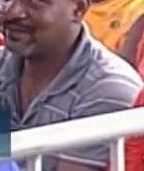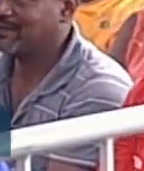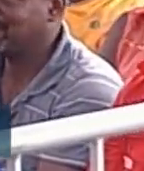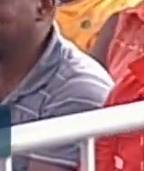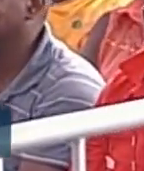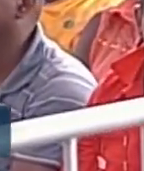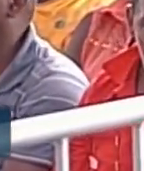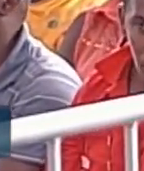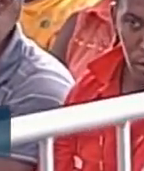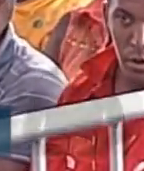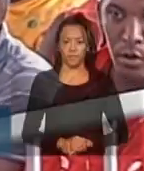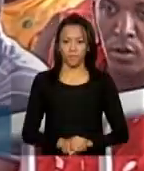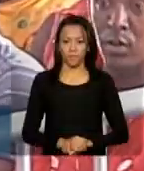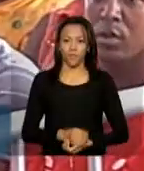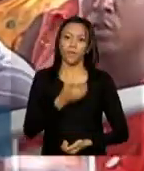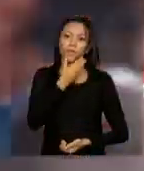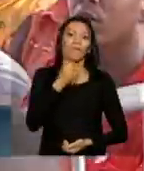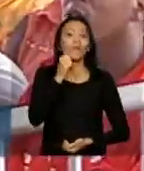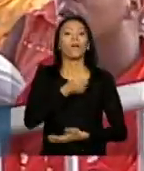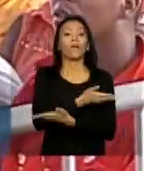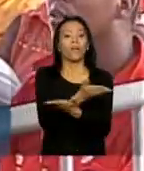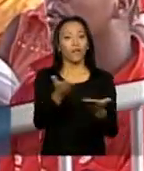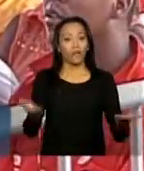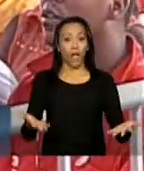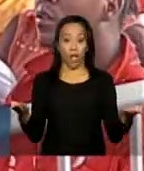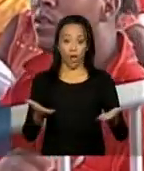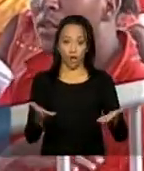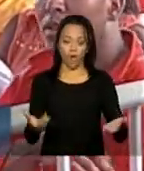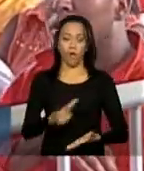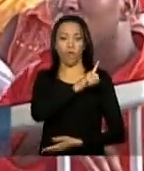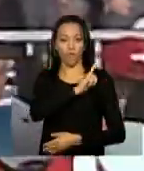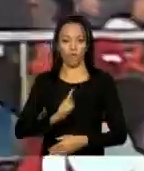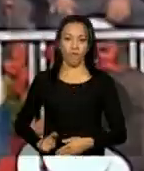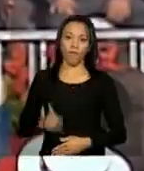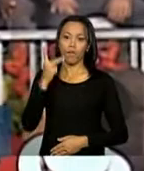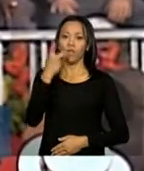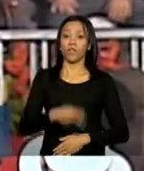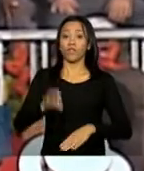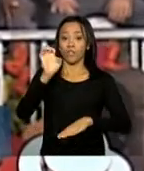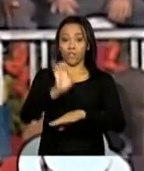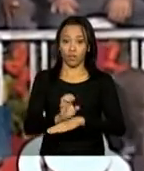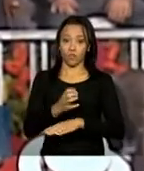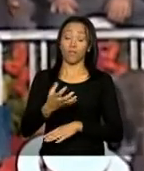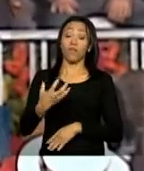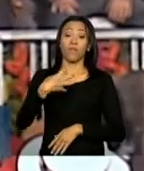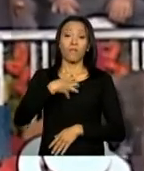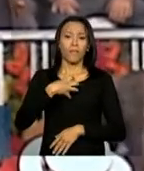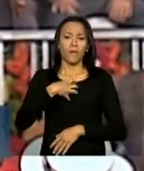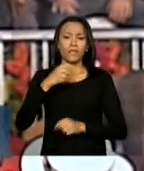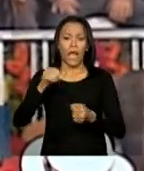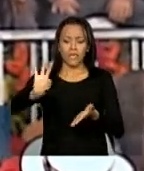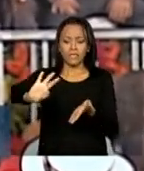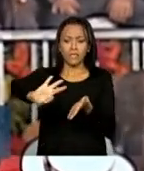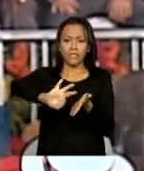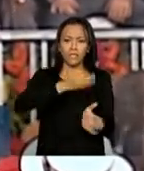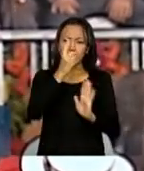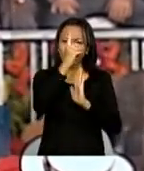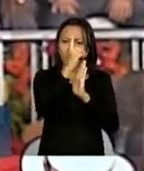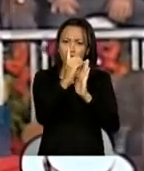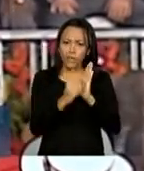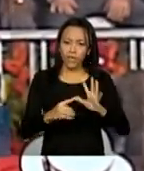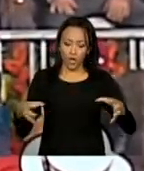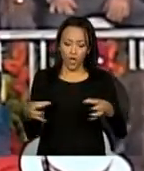Senhoras e senhores, neste momento o senhor governador da Bahia, Jax Wagner, assina decreto que institui a comissão